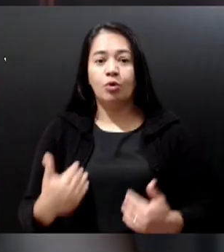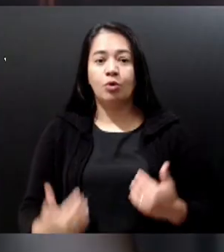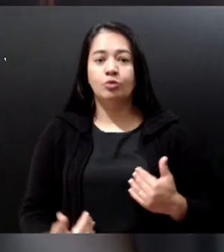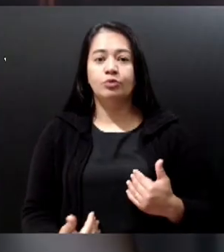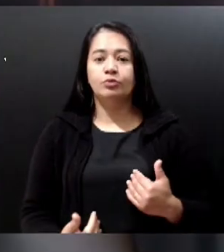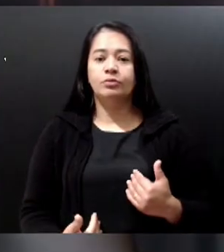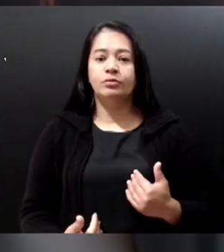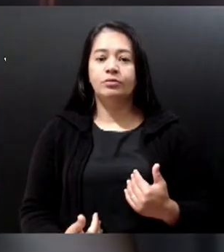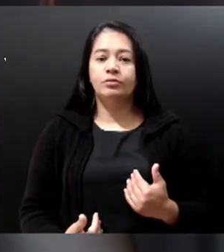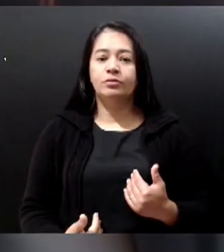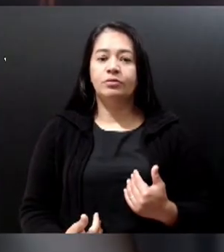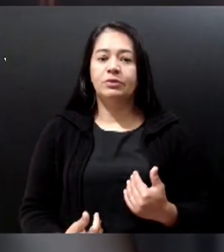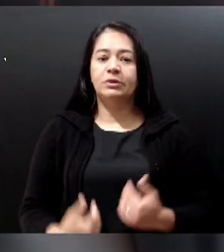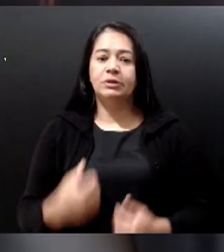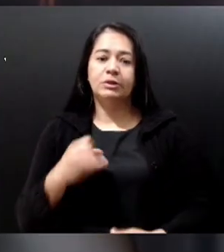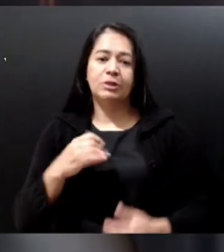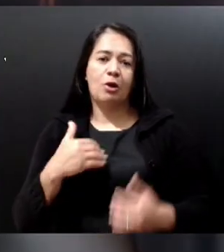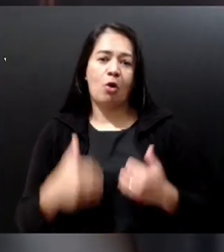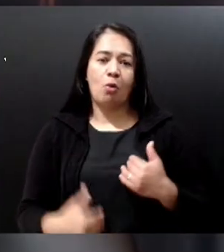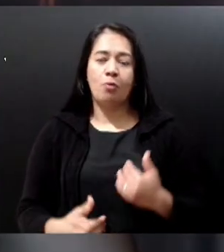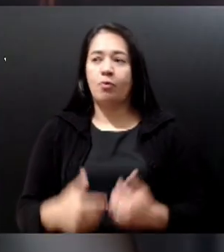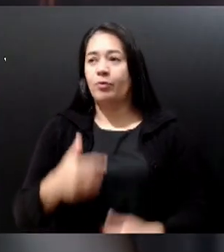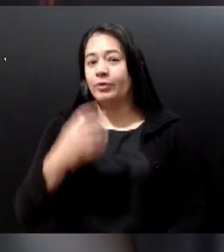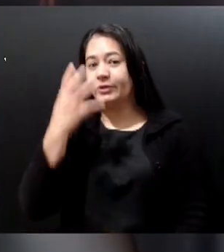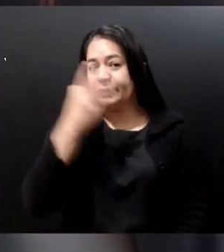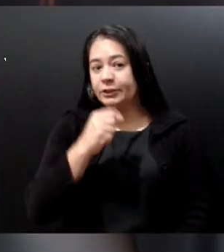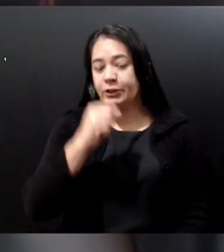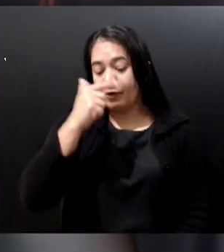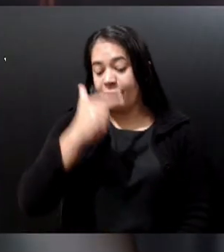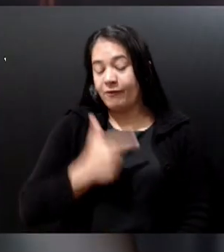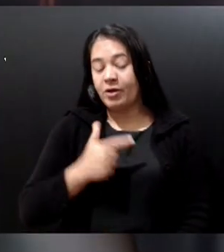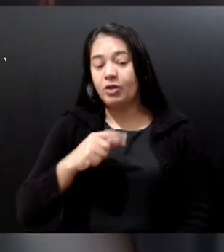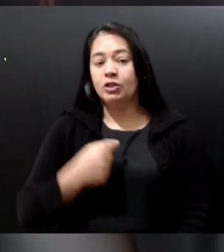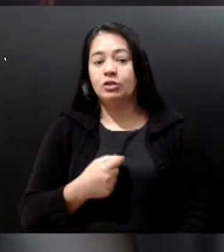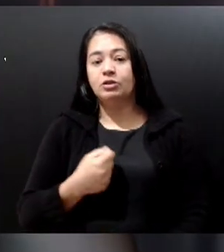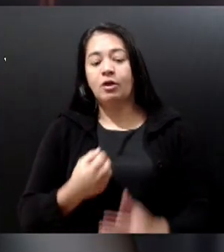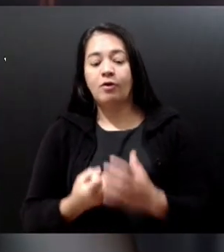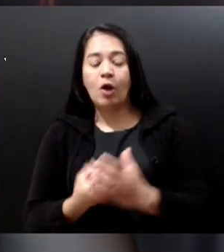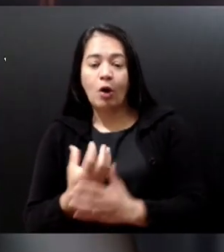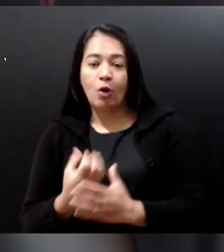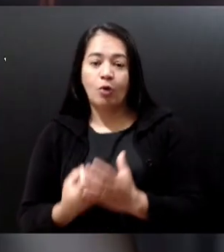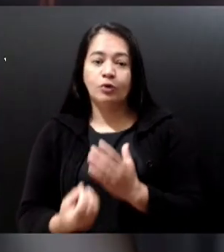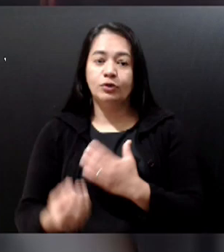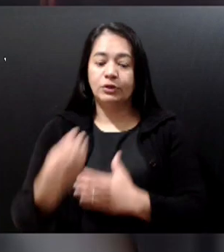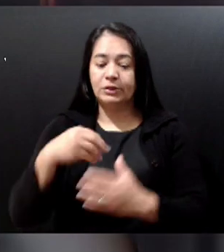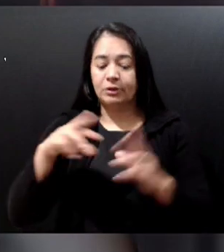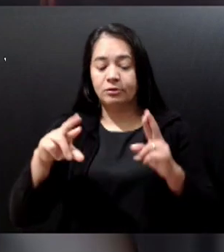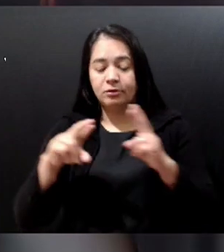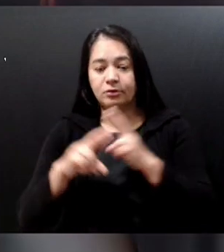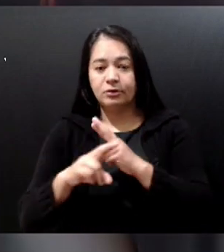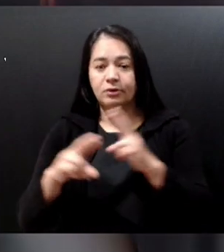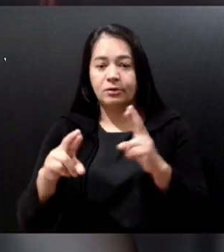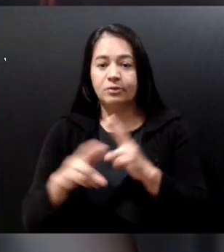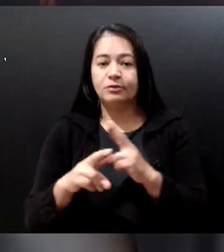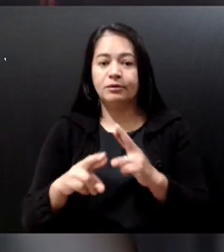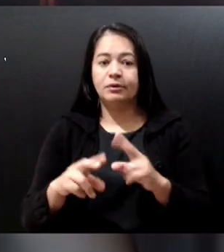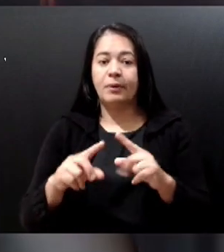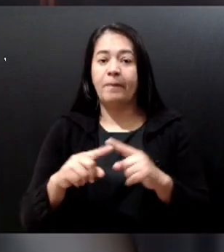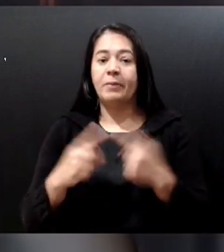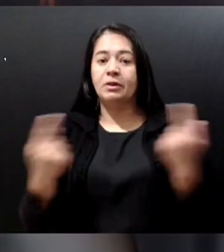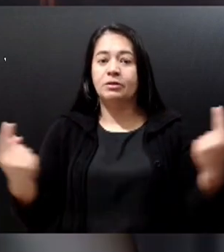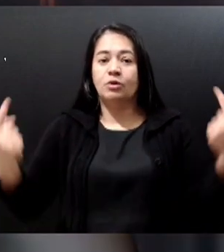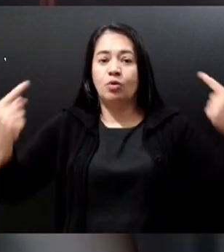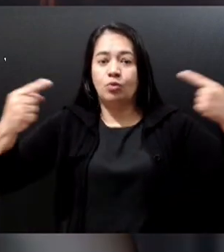se não é um corpo bonito, tudo isso a gente vai construindo nessas relações. Os desafios dessas crianças